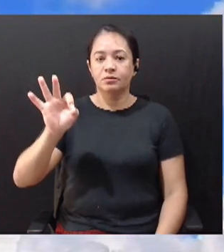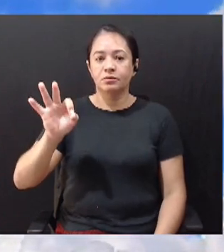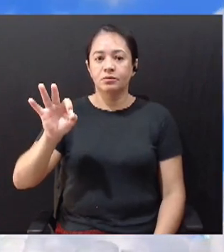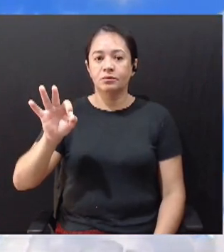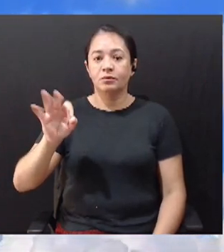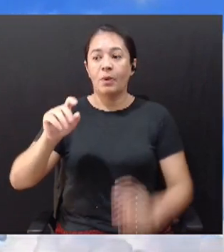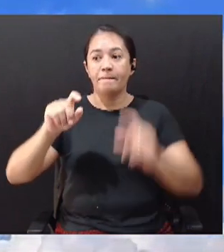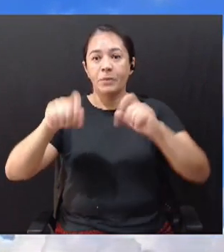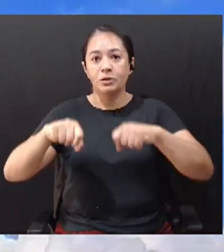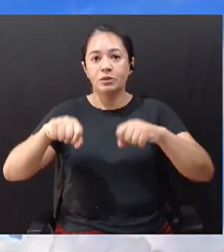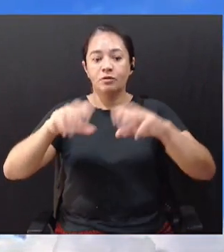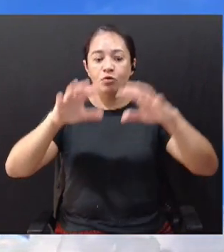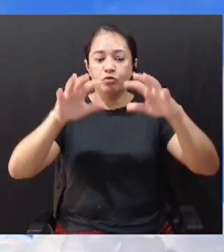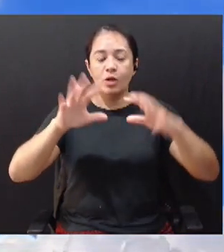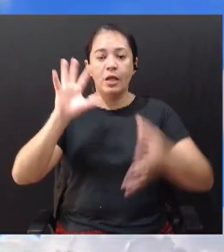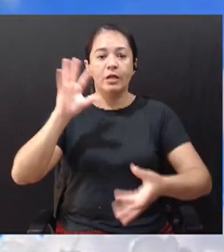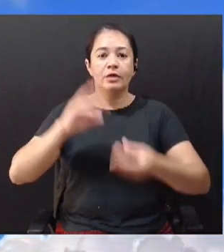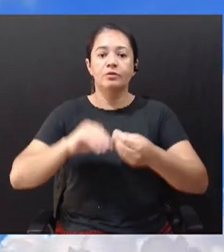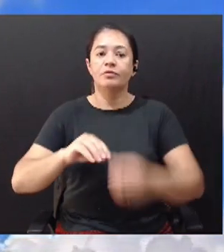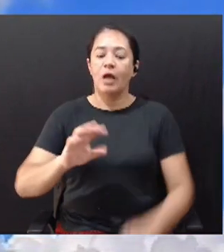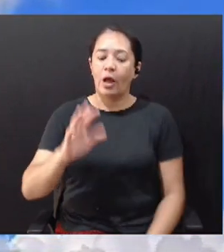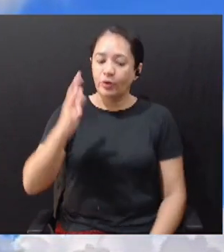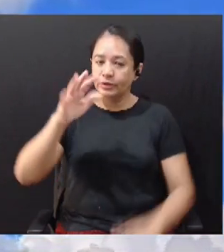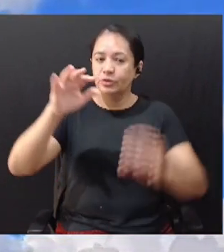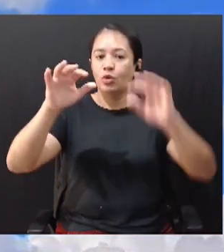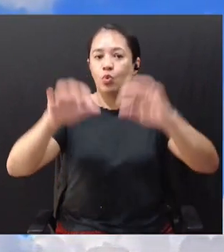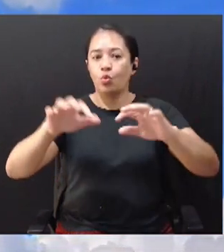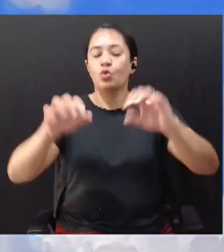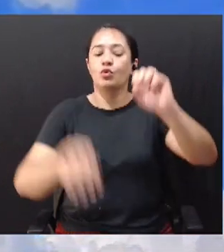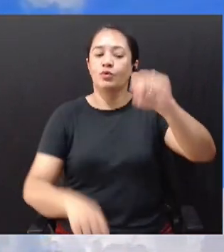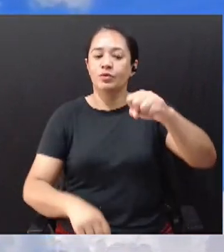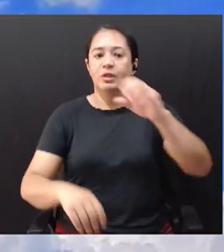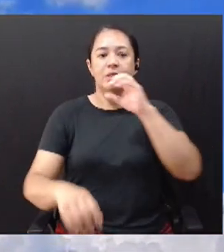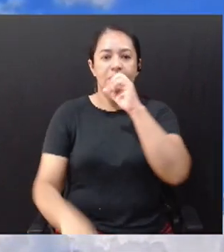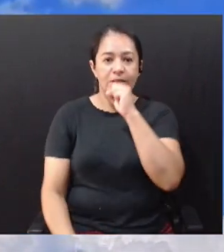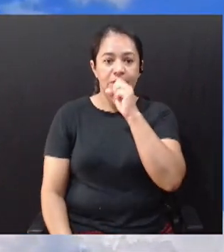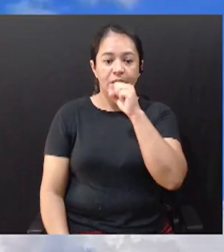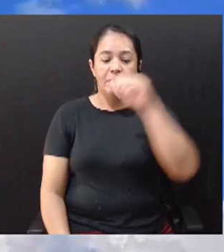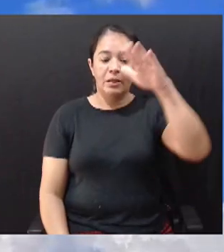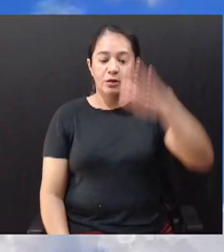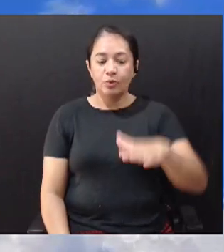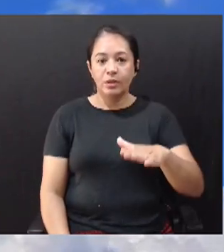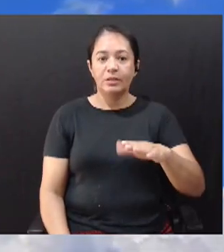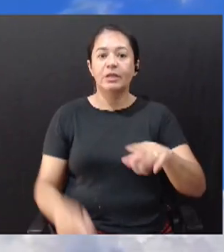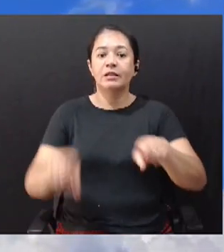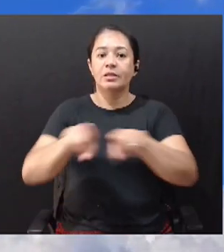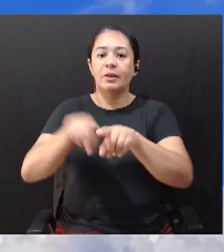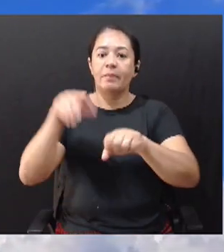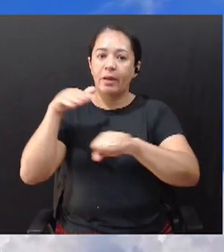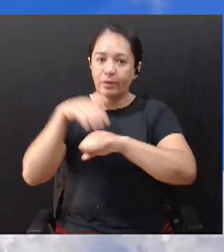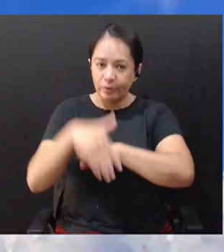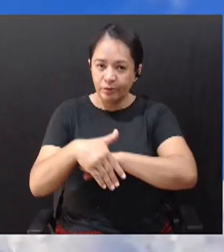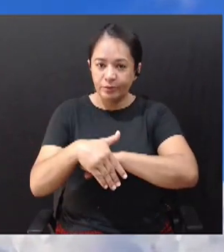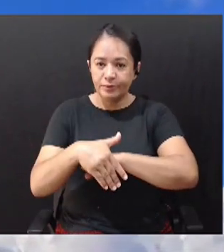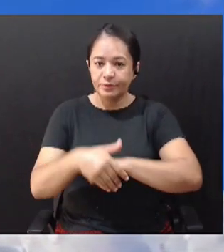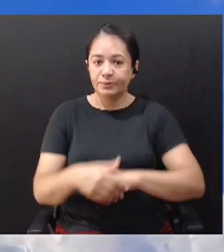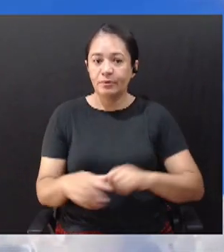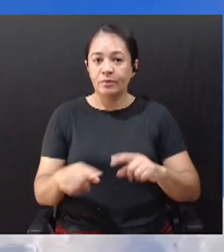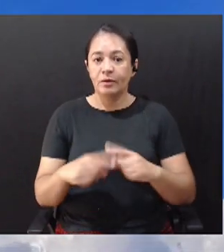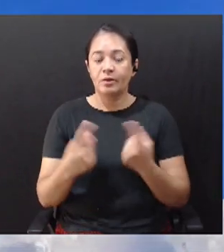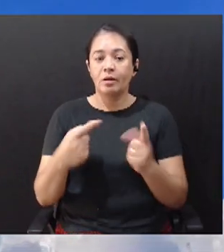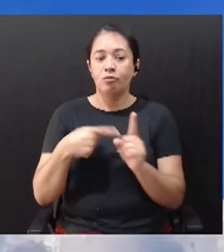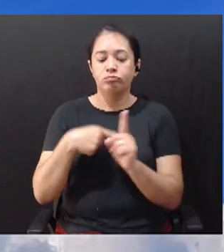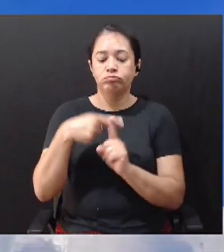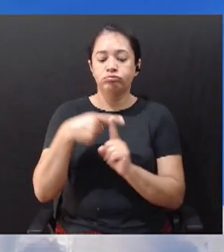isso resumindo, vai ter chuva sim, sábado à tarde e à noite, tá? E só que a temperatura, olha só, mínima